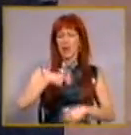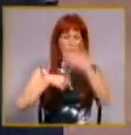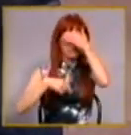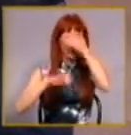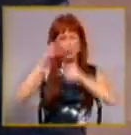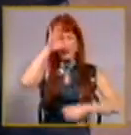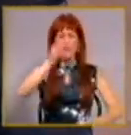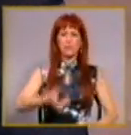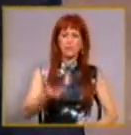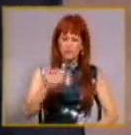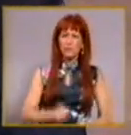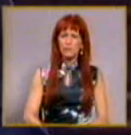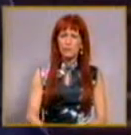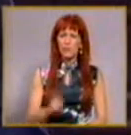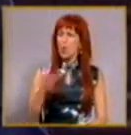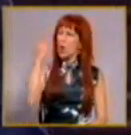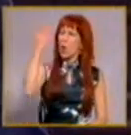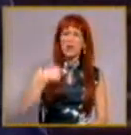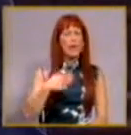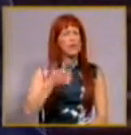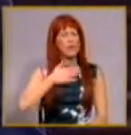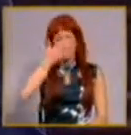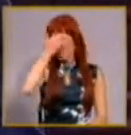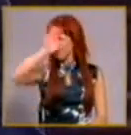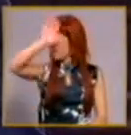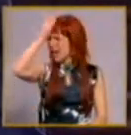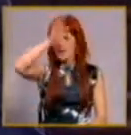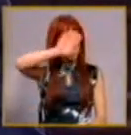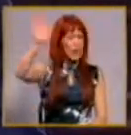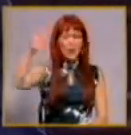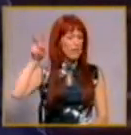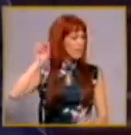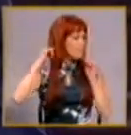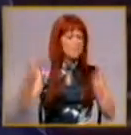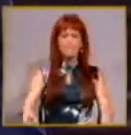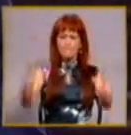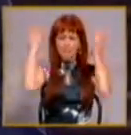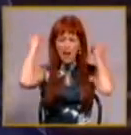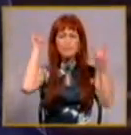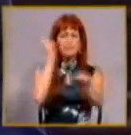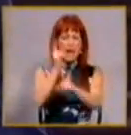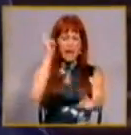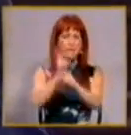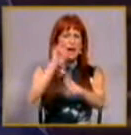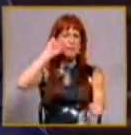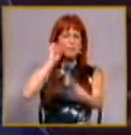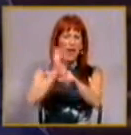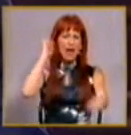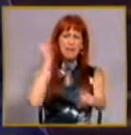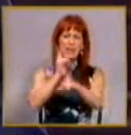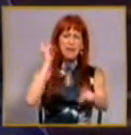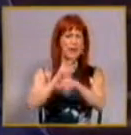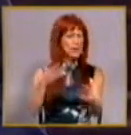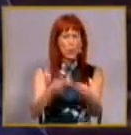num primeiro-ministro do que aquela de não querer ver, de não querer ouvir, de insistir com estes chavões que